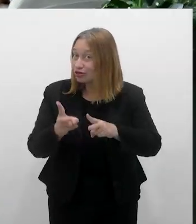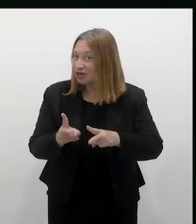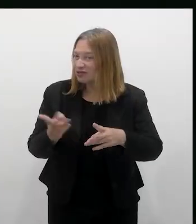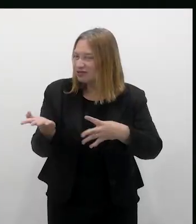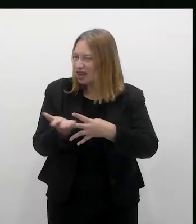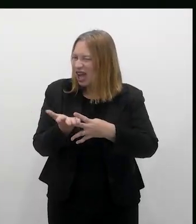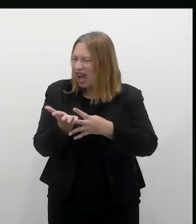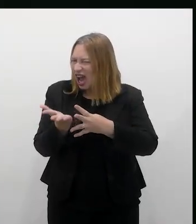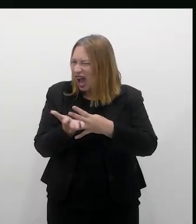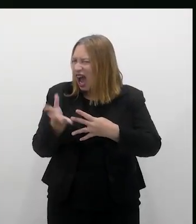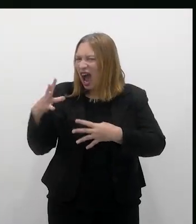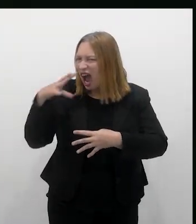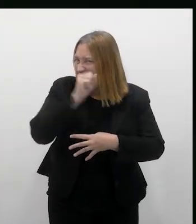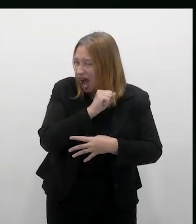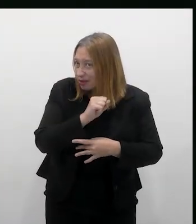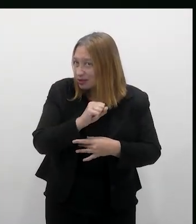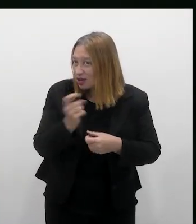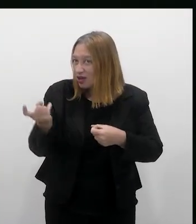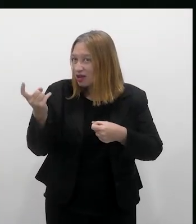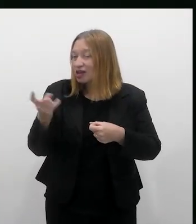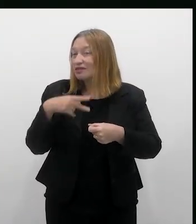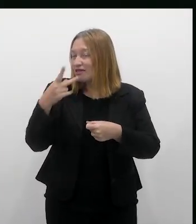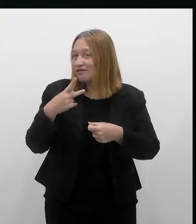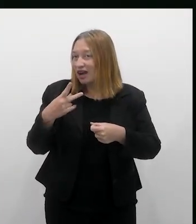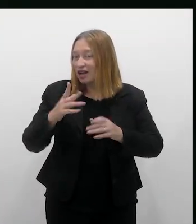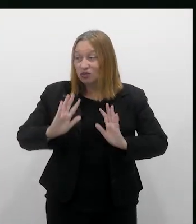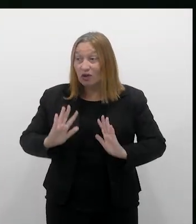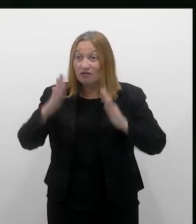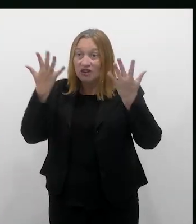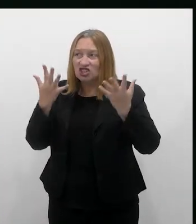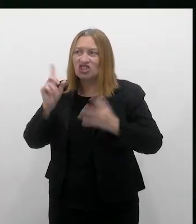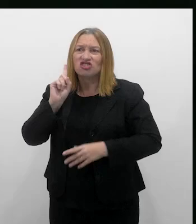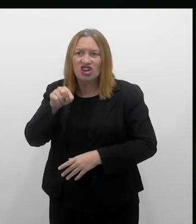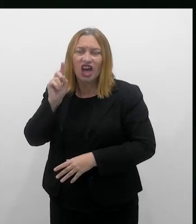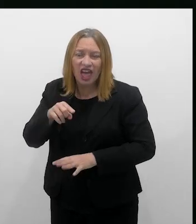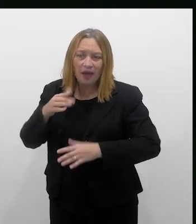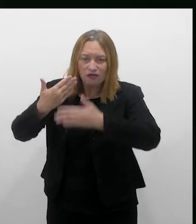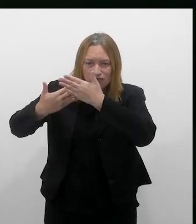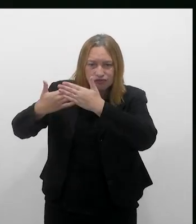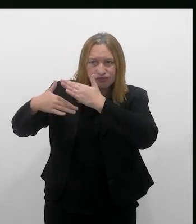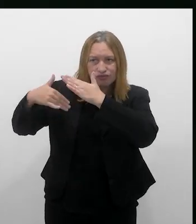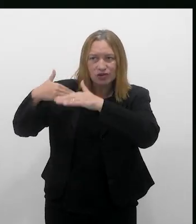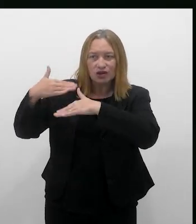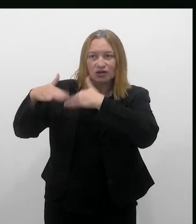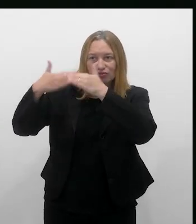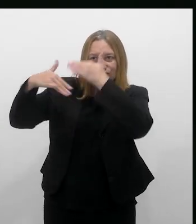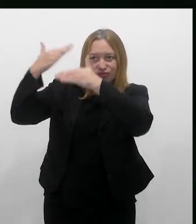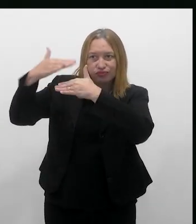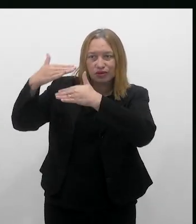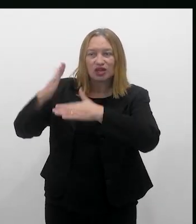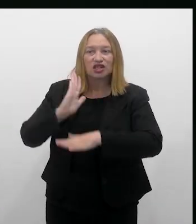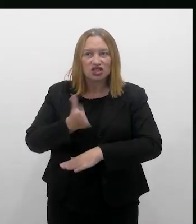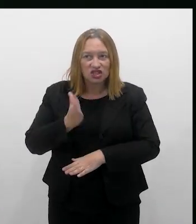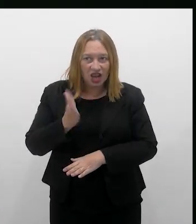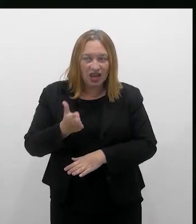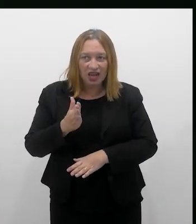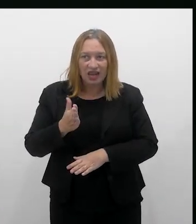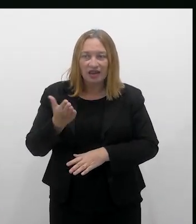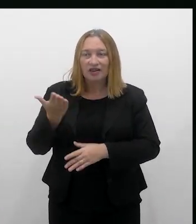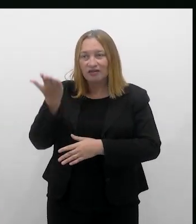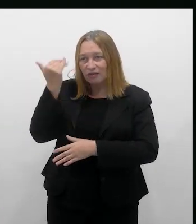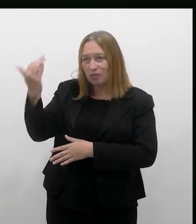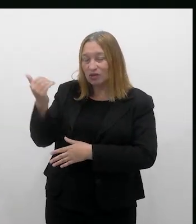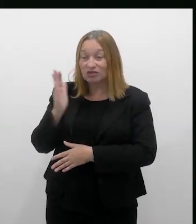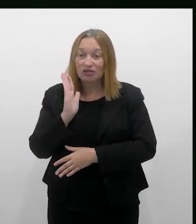E você que está aí com a gente, continua, porque a gente vai fazer aquele rapidíssimo intervalo e a gente vai falar de um festival que já é sucesso. Não vai ser,